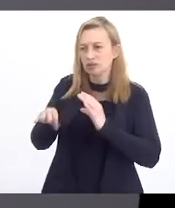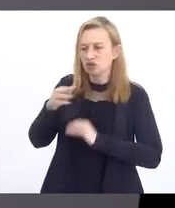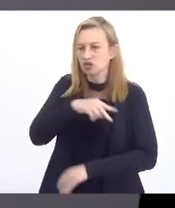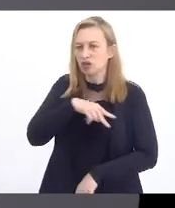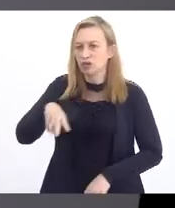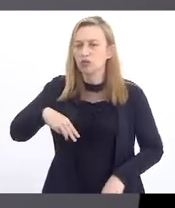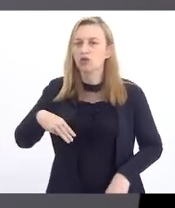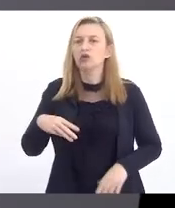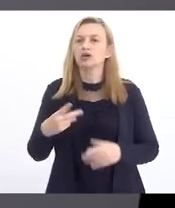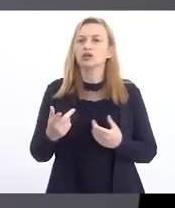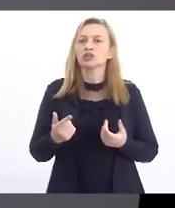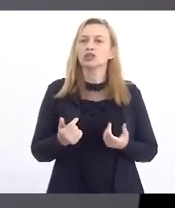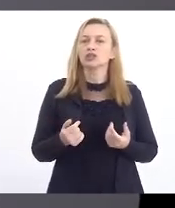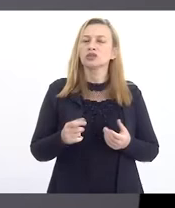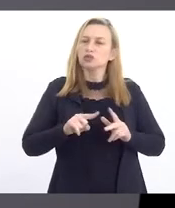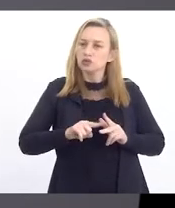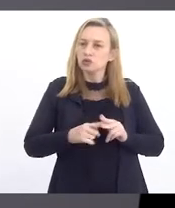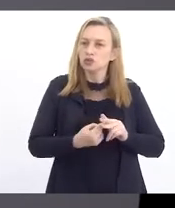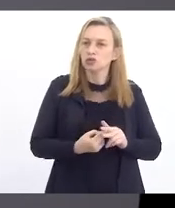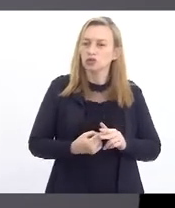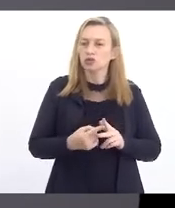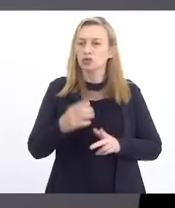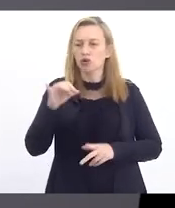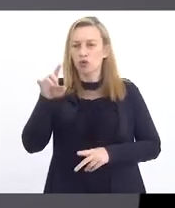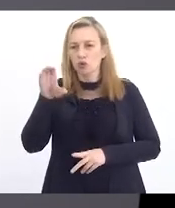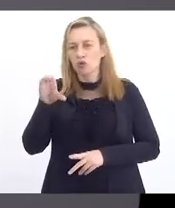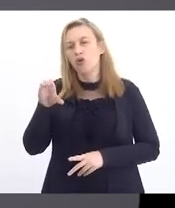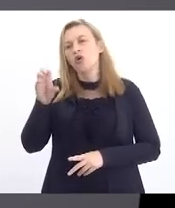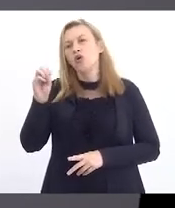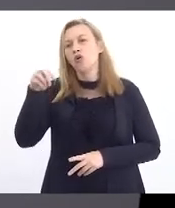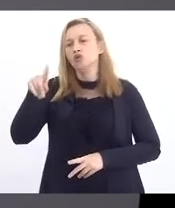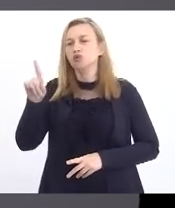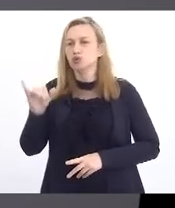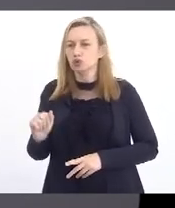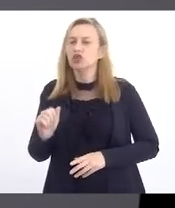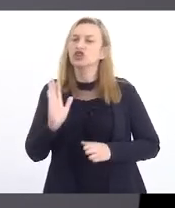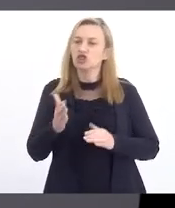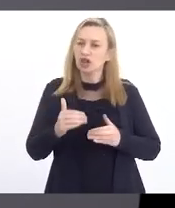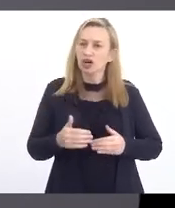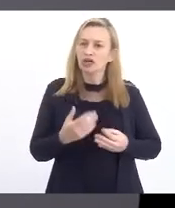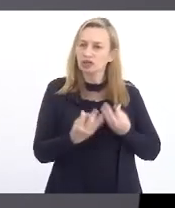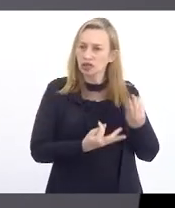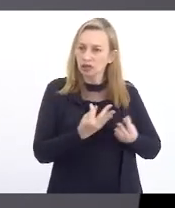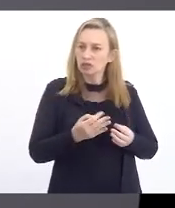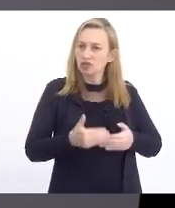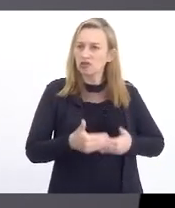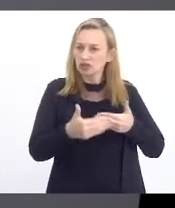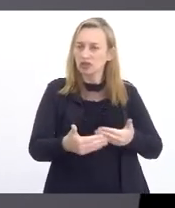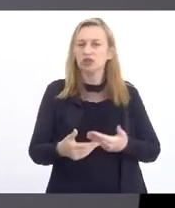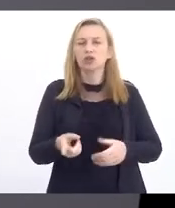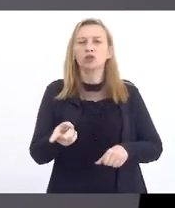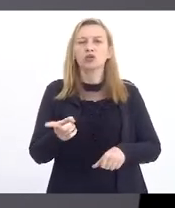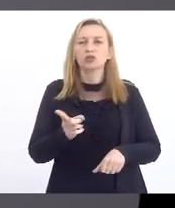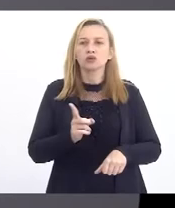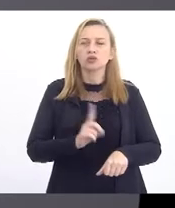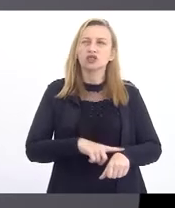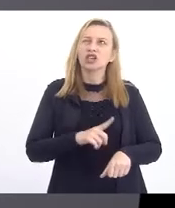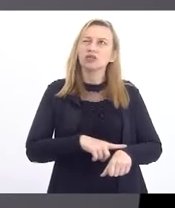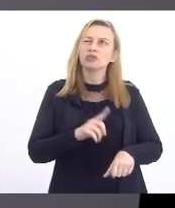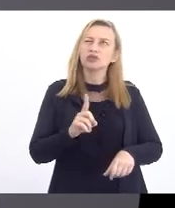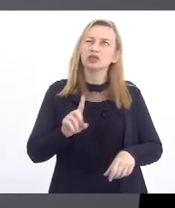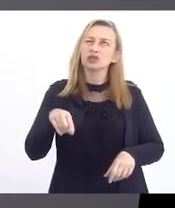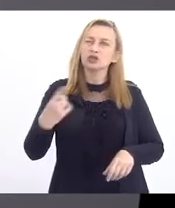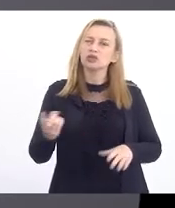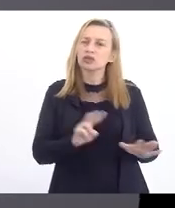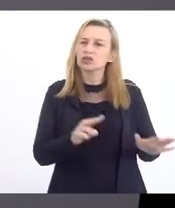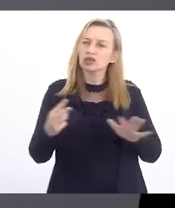seja um objeto de termo de ajuste de conduta, que já estamos já em tratativas bem avançadas e a nossa previsão de assinatura nas próximas semanas,